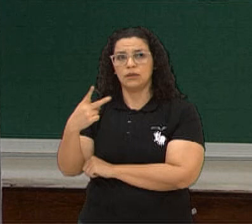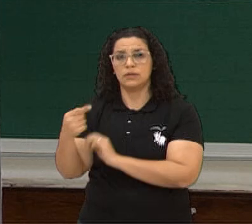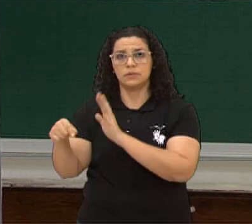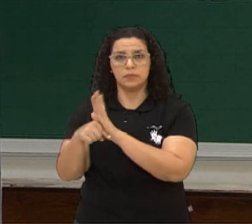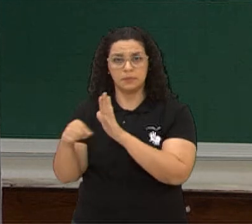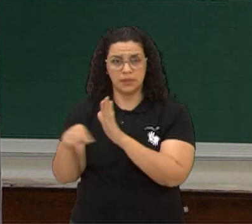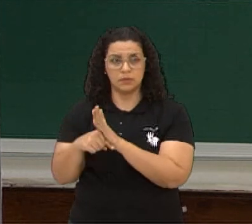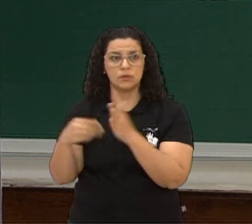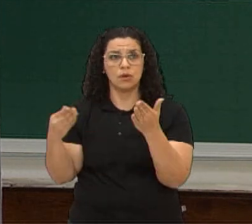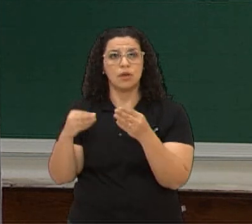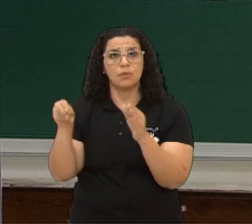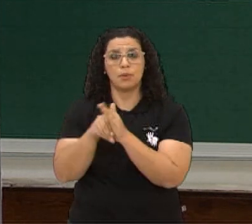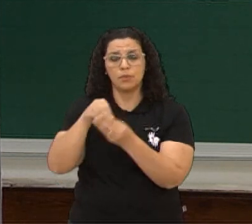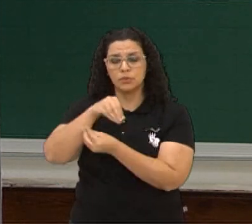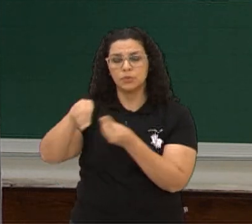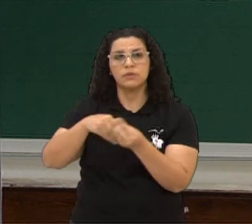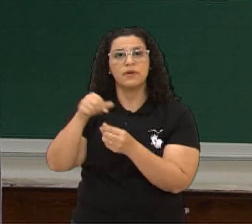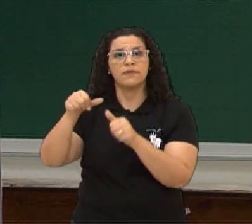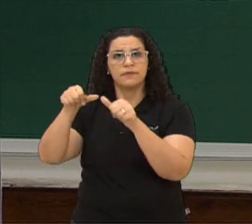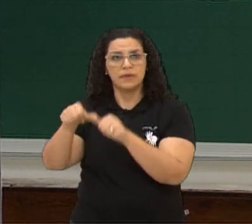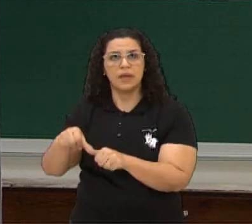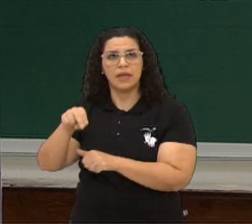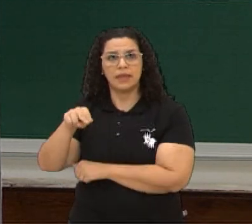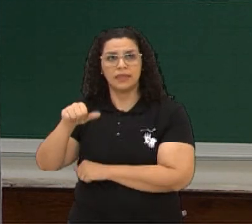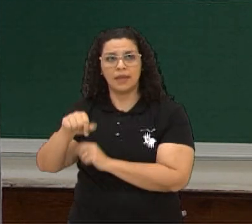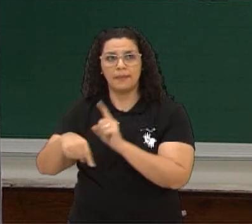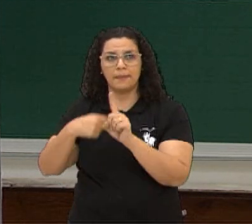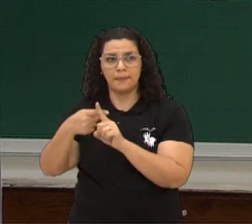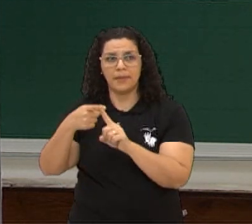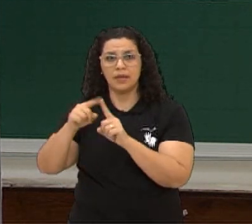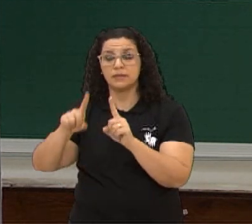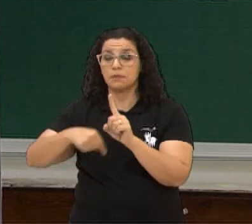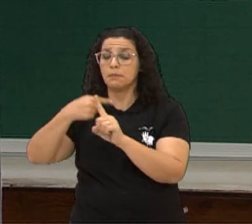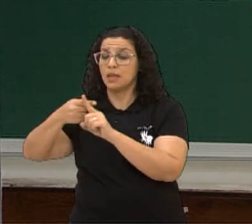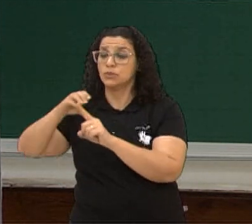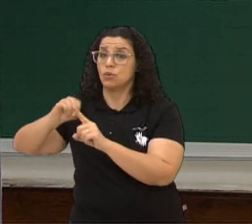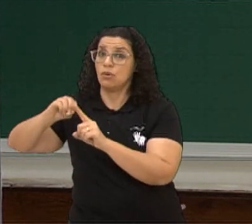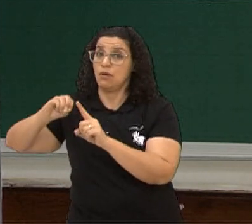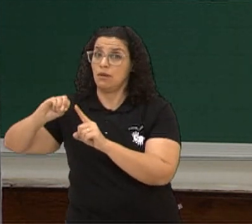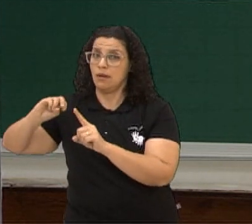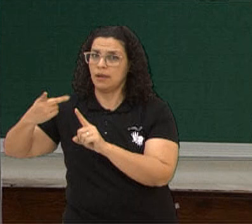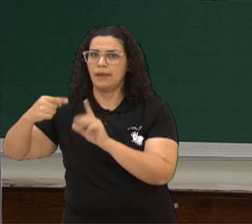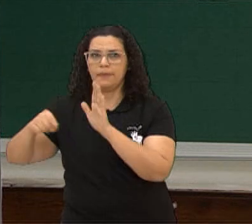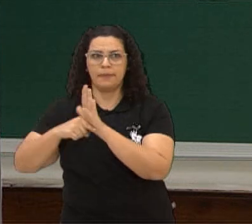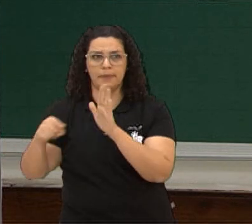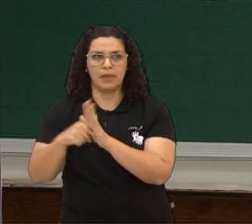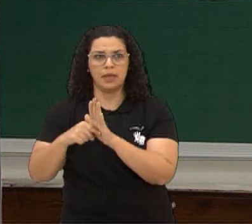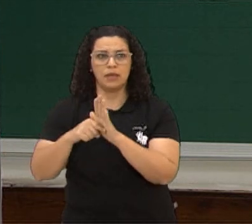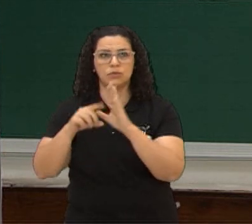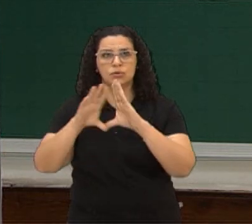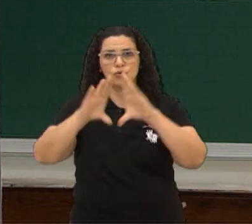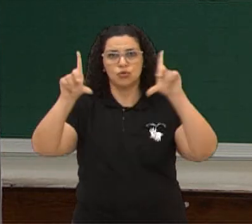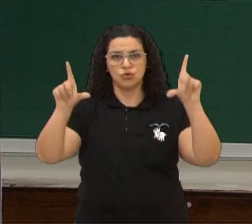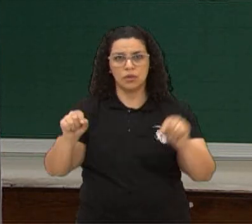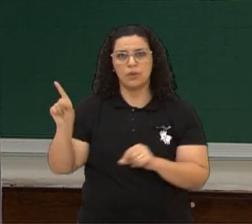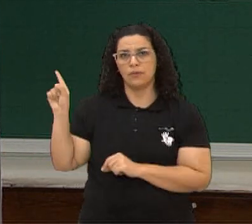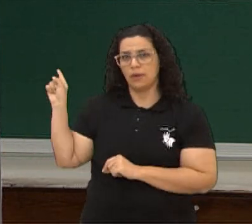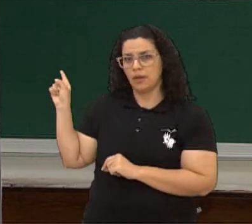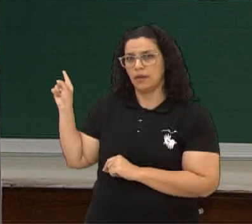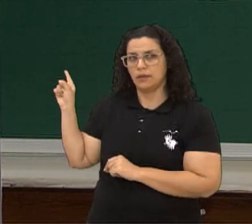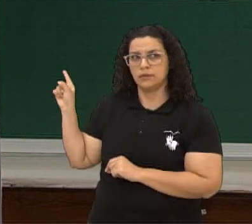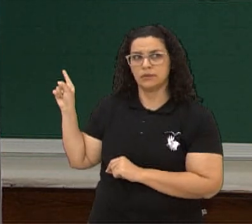Cl2-. Dentro da solução vai ficar o Na+ e o OH-. E aí a reação global da eletrólise fica assim,